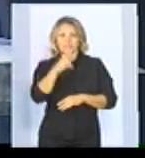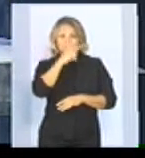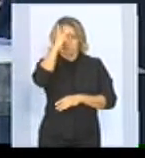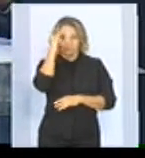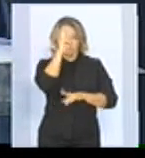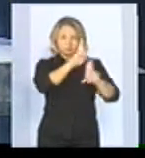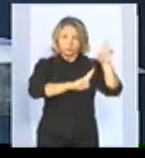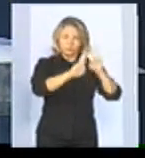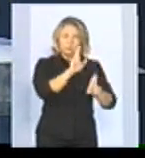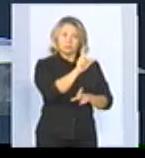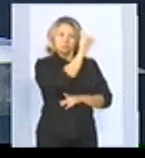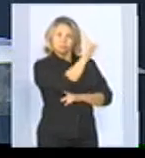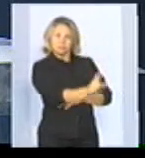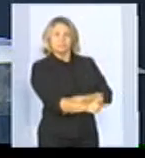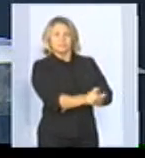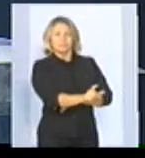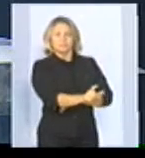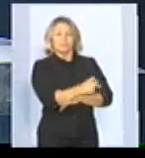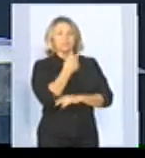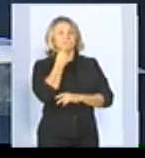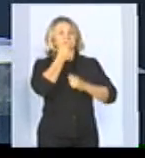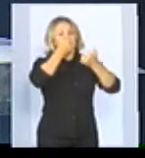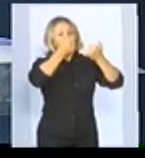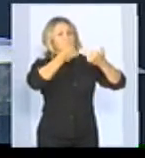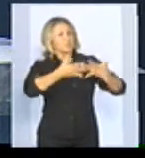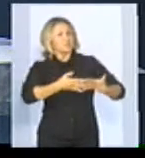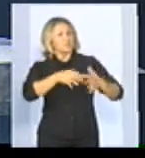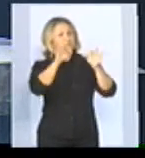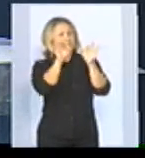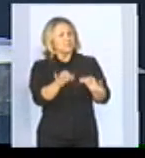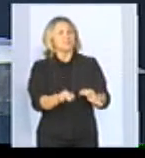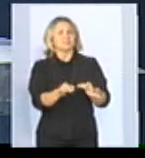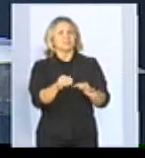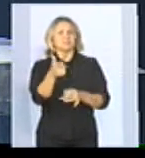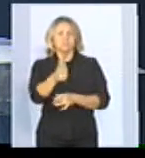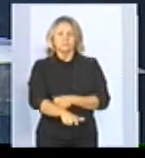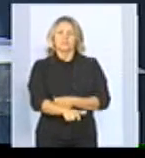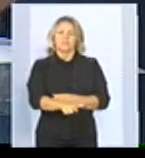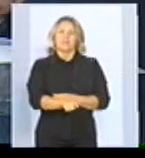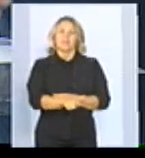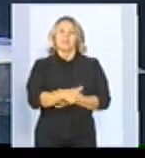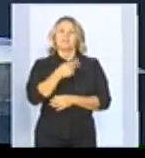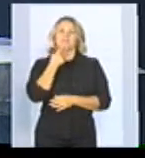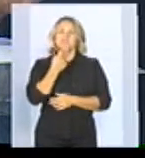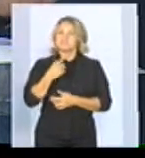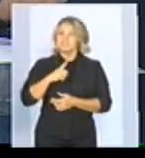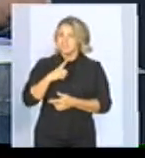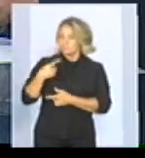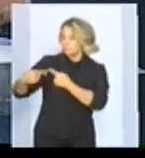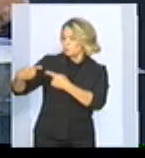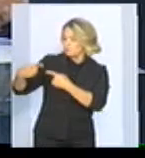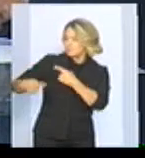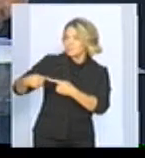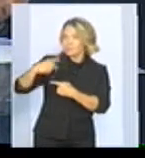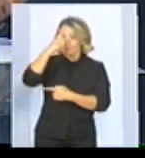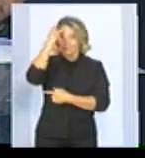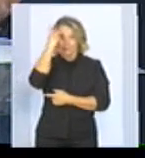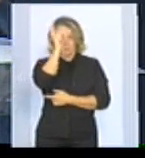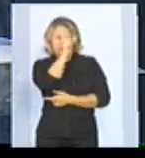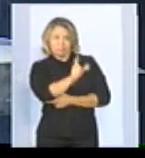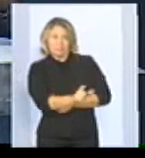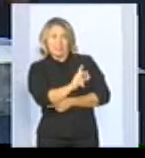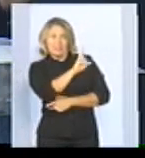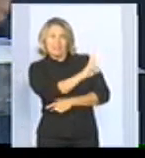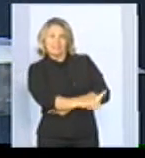Consumidor eu vou dizer o Óbvio aqui sendo repetitivo sempre que você tem mais competição há ganhos pro consumidor é é